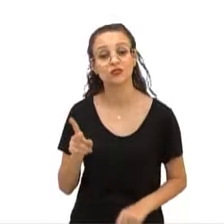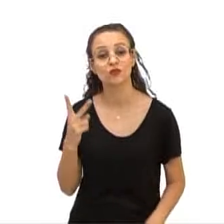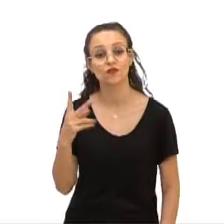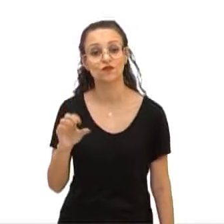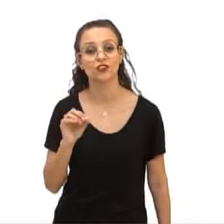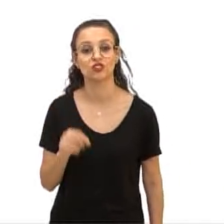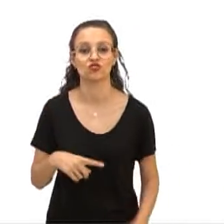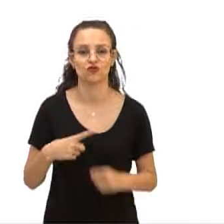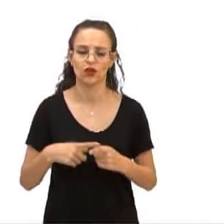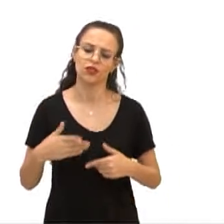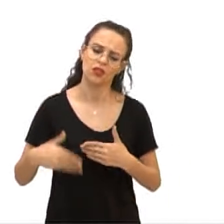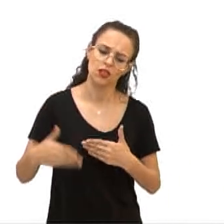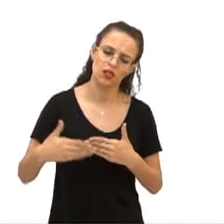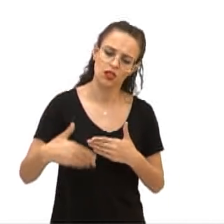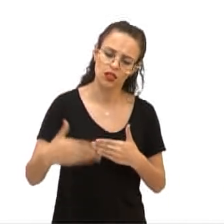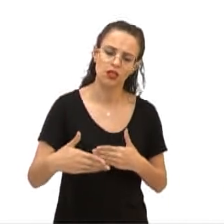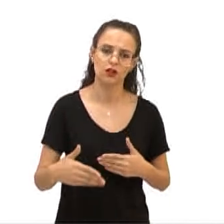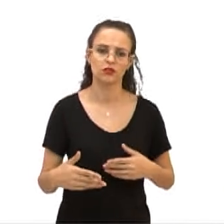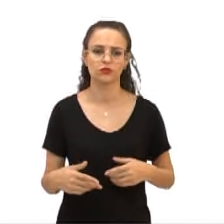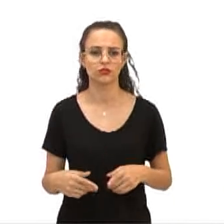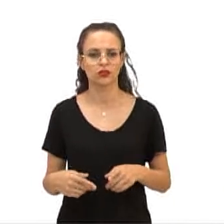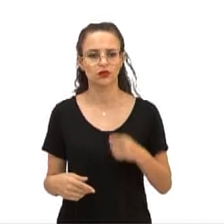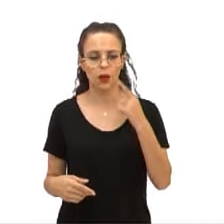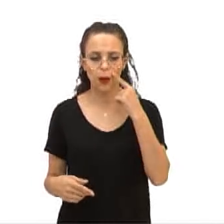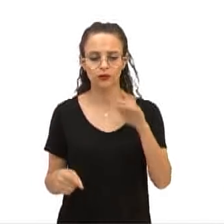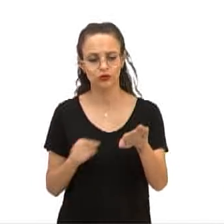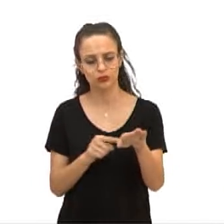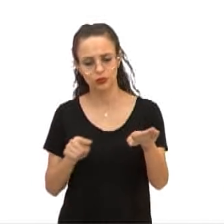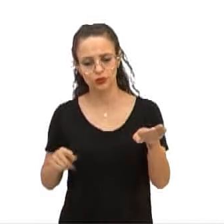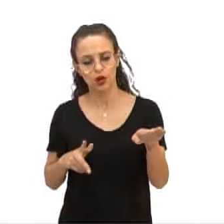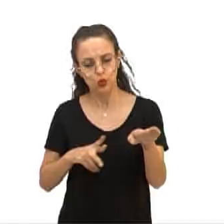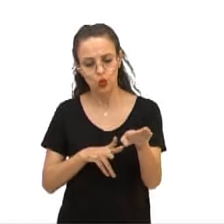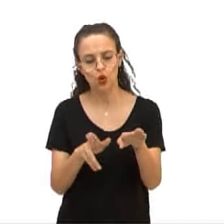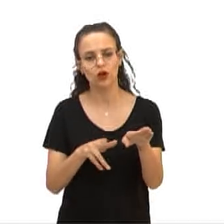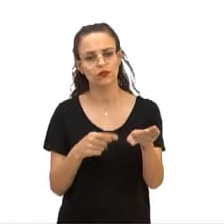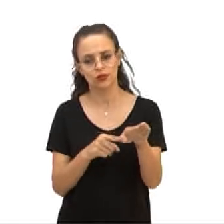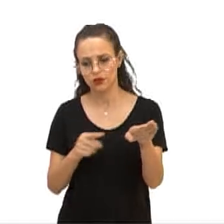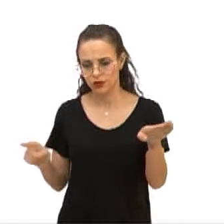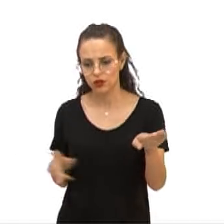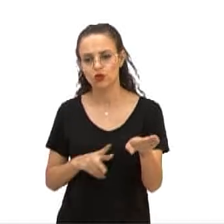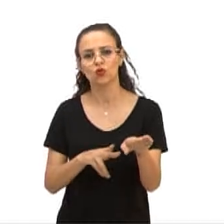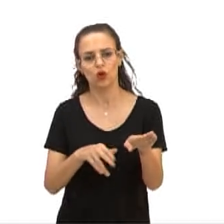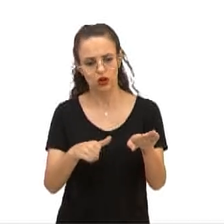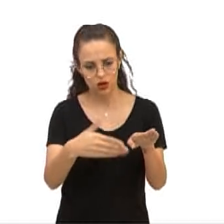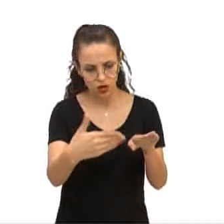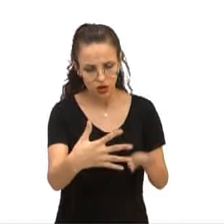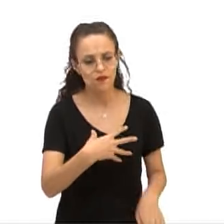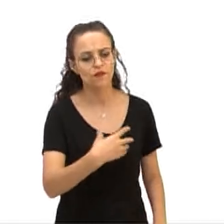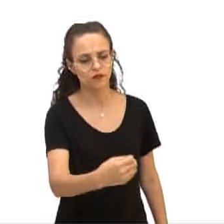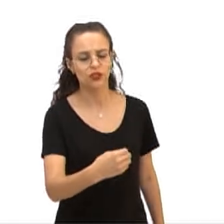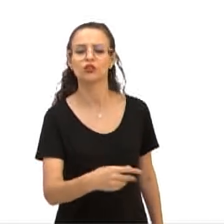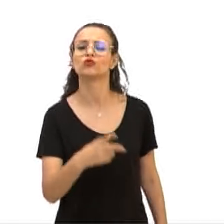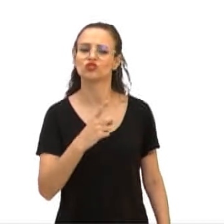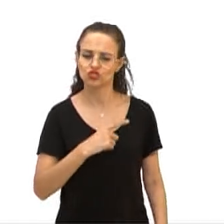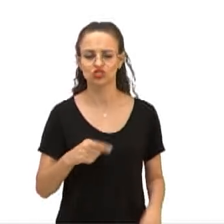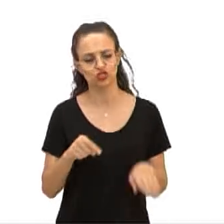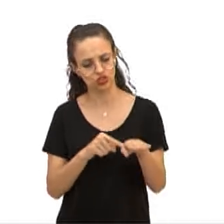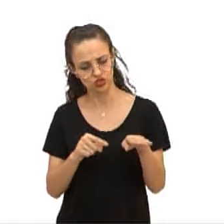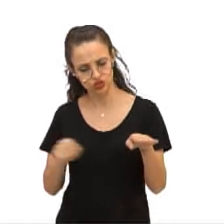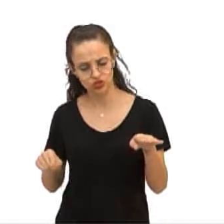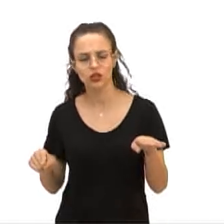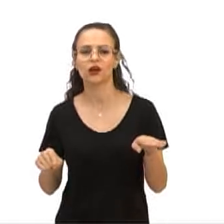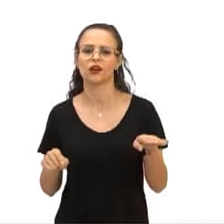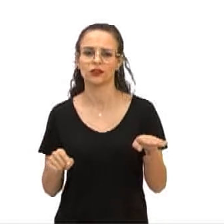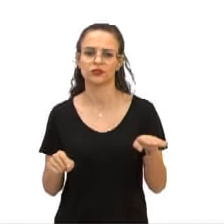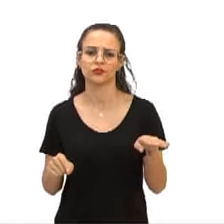sucessivas. Foi cortando a cauda dos camundongos, eles cruzavam, davam origem a novos camundongos, e esses camundongos